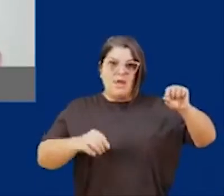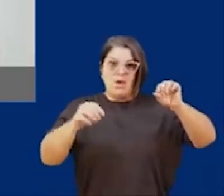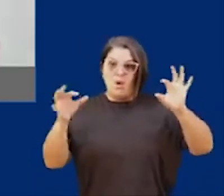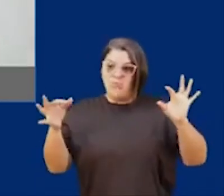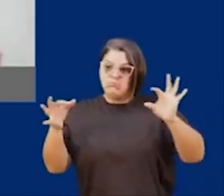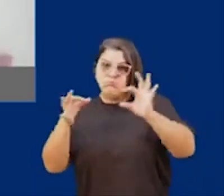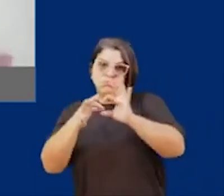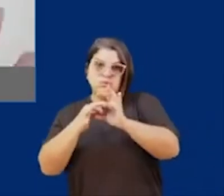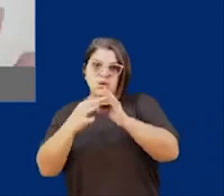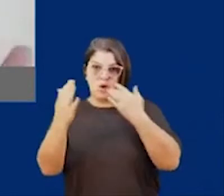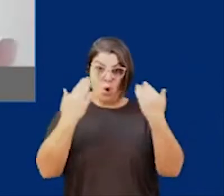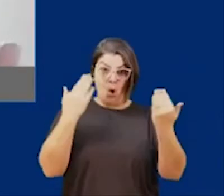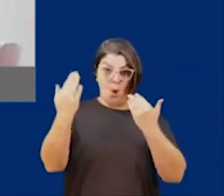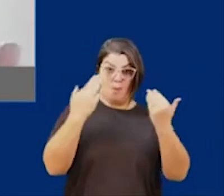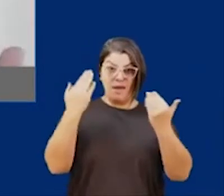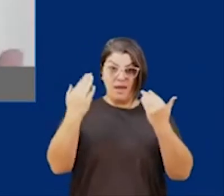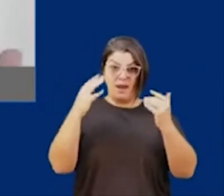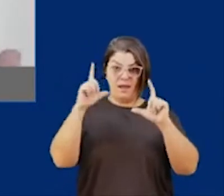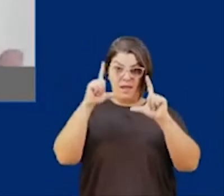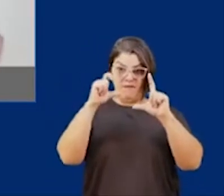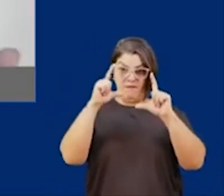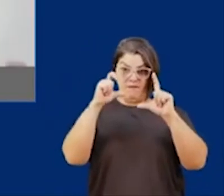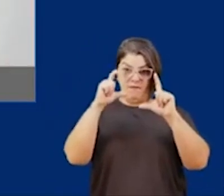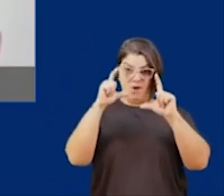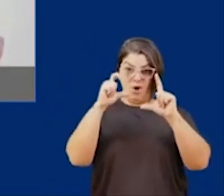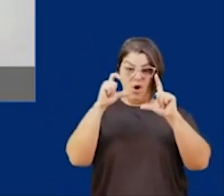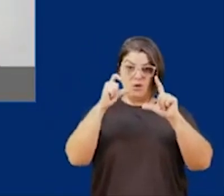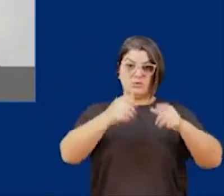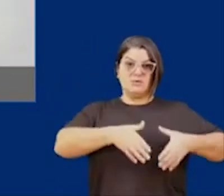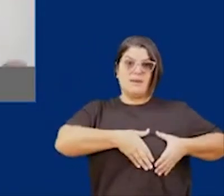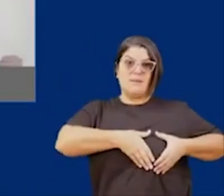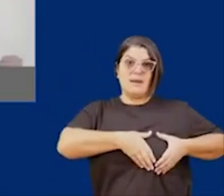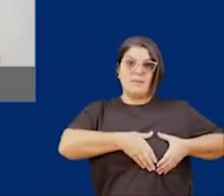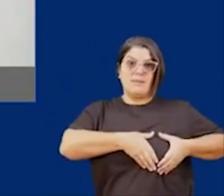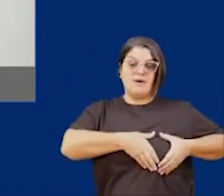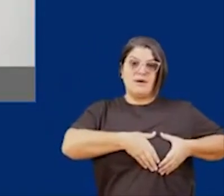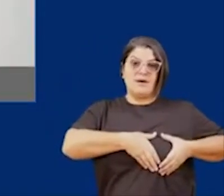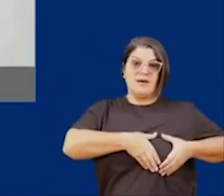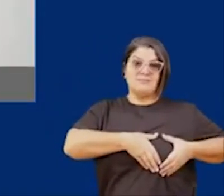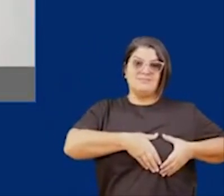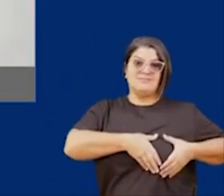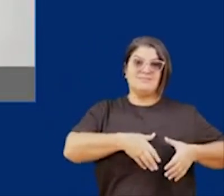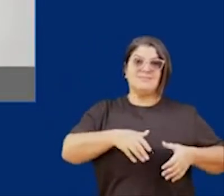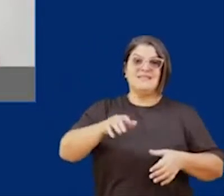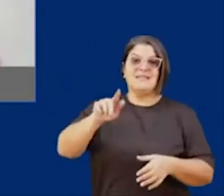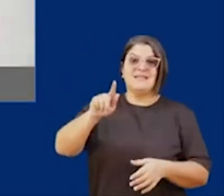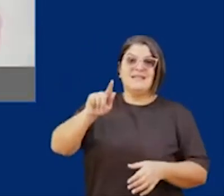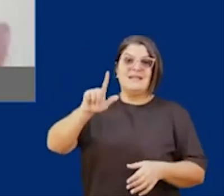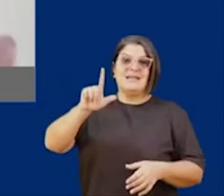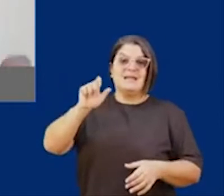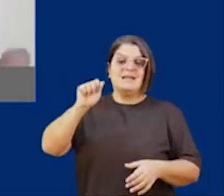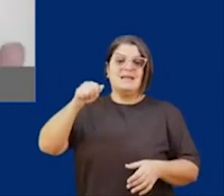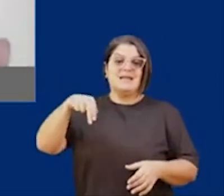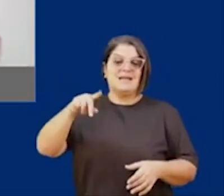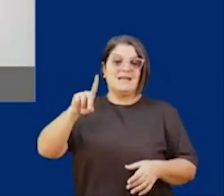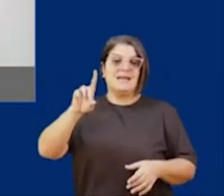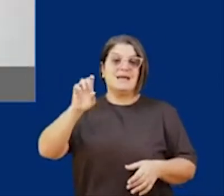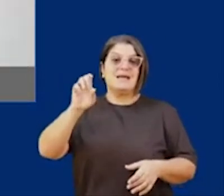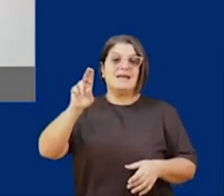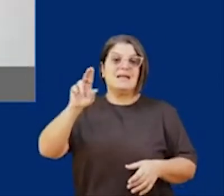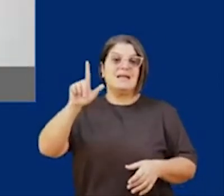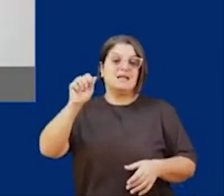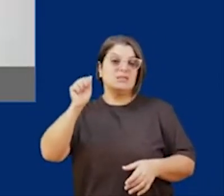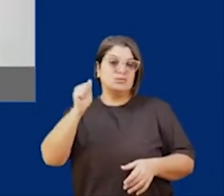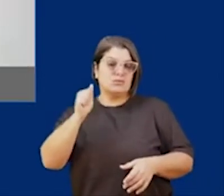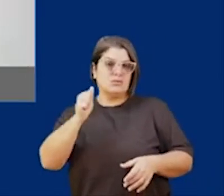fotos, da mama, né? Dessas glândulas mamárias, essa ramificação. Quando a gente mostra para essa